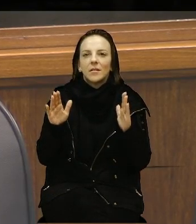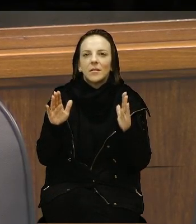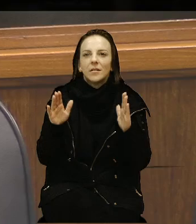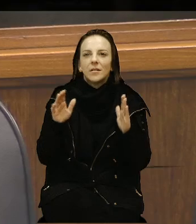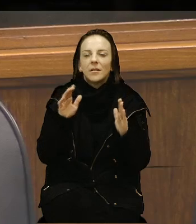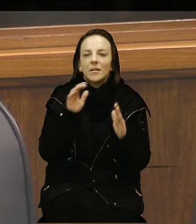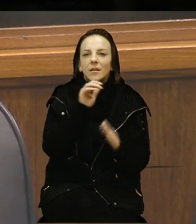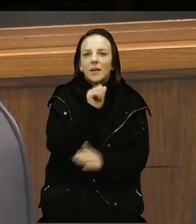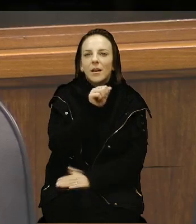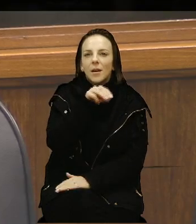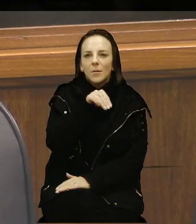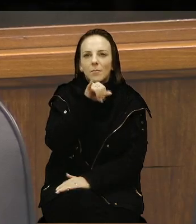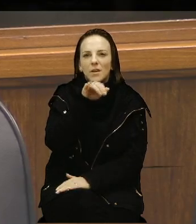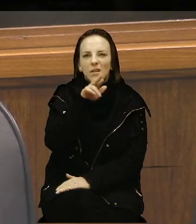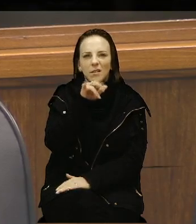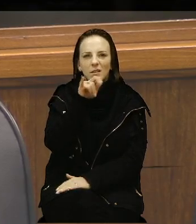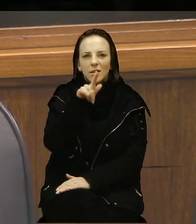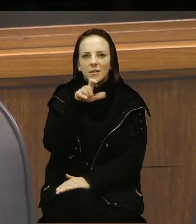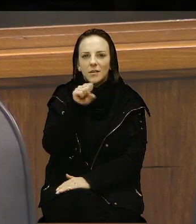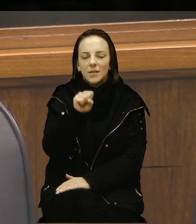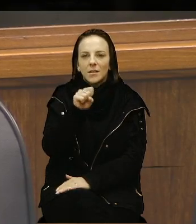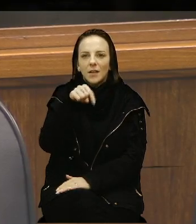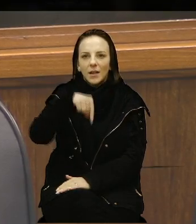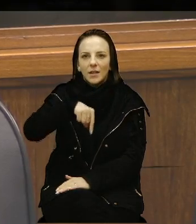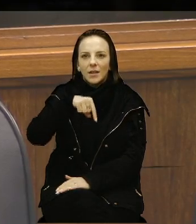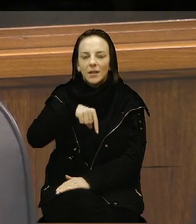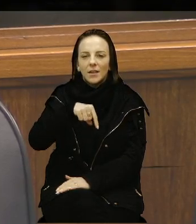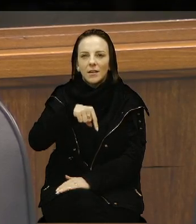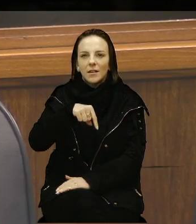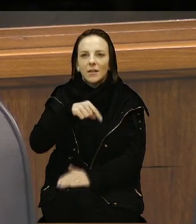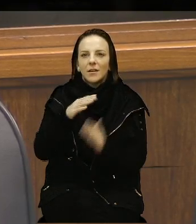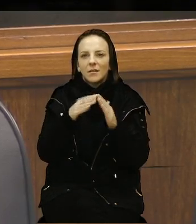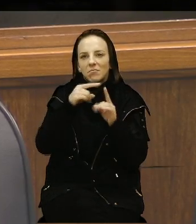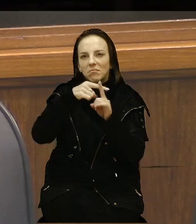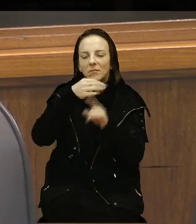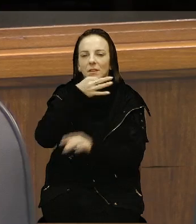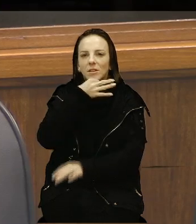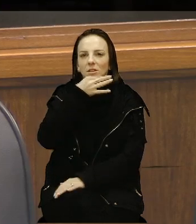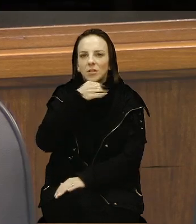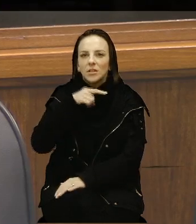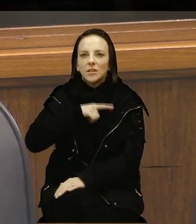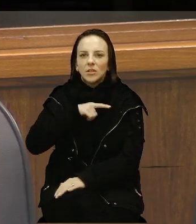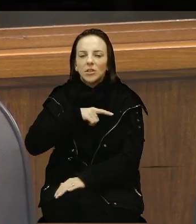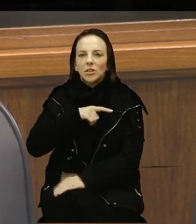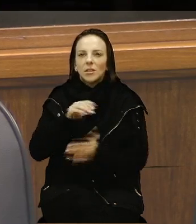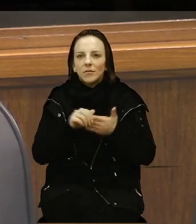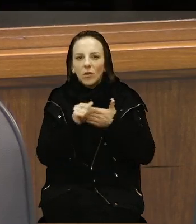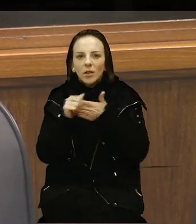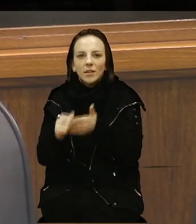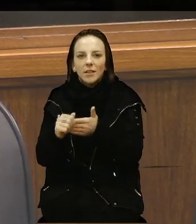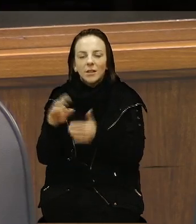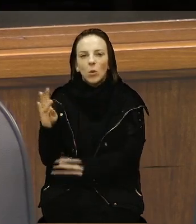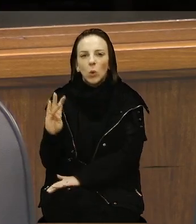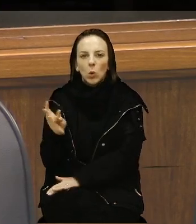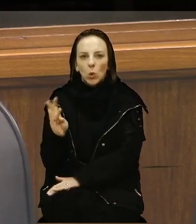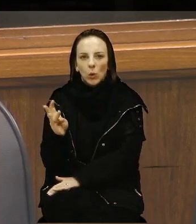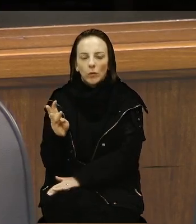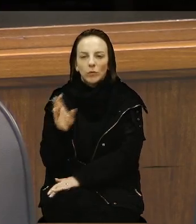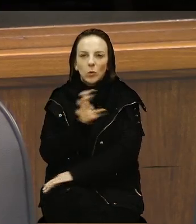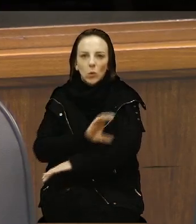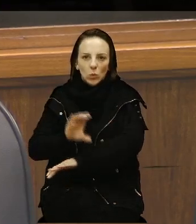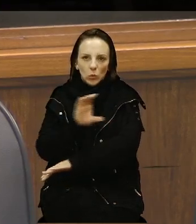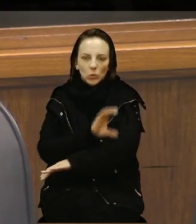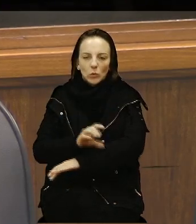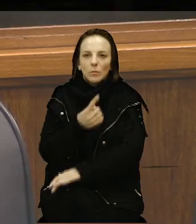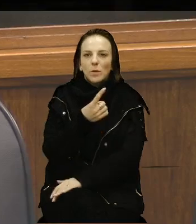Amirix, na Diocese de Caxias do Sul, ministrava curso de orientação de noivos. No início de 1970,